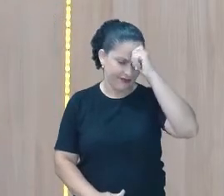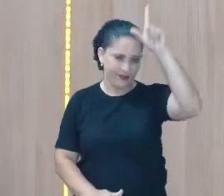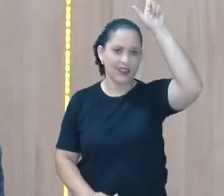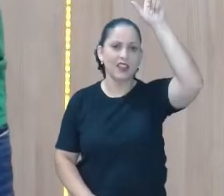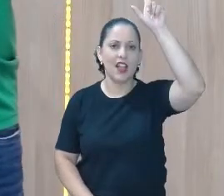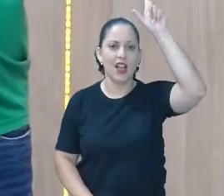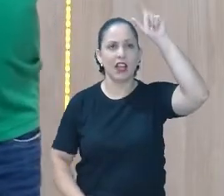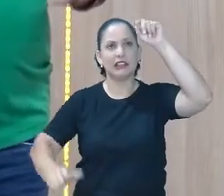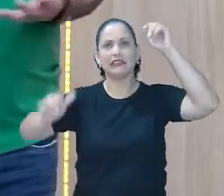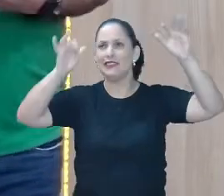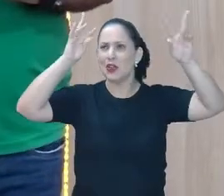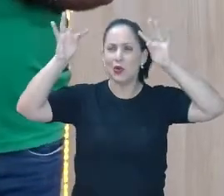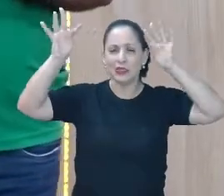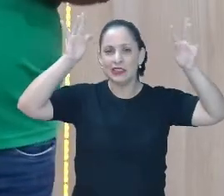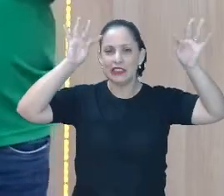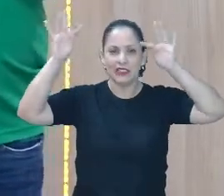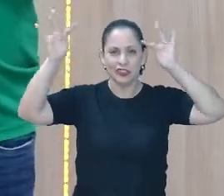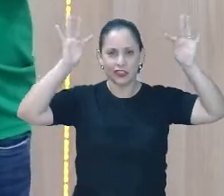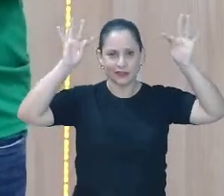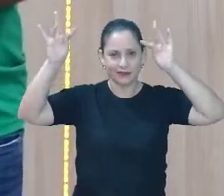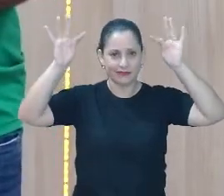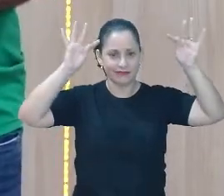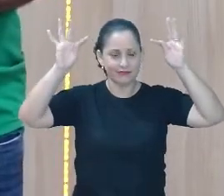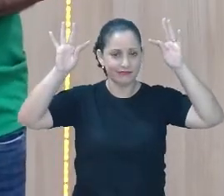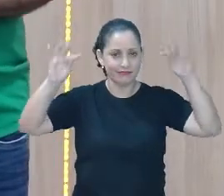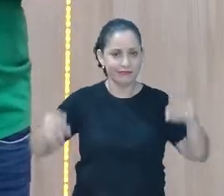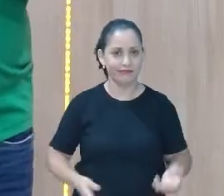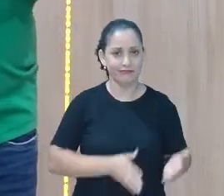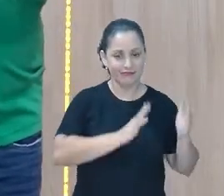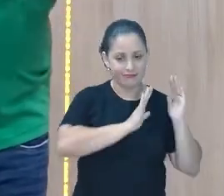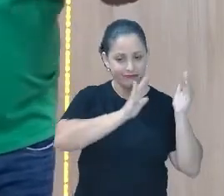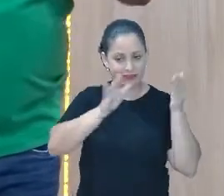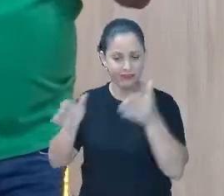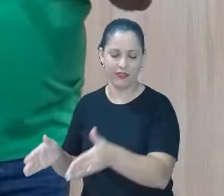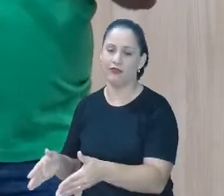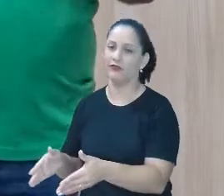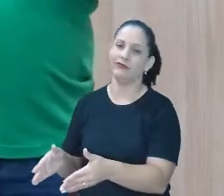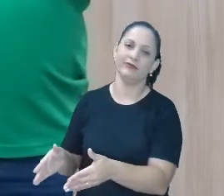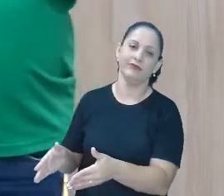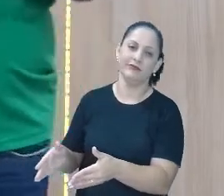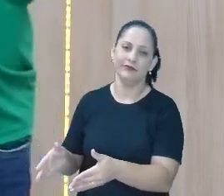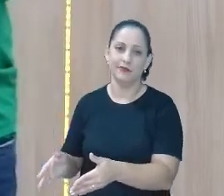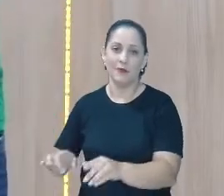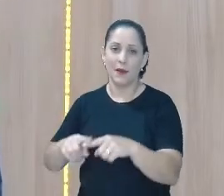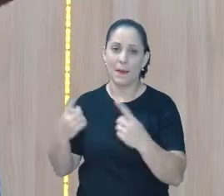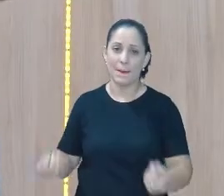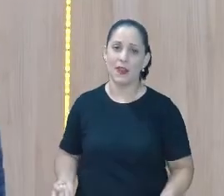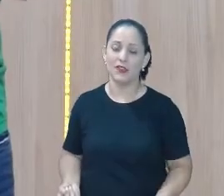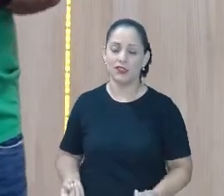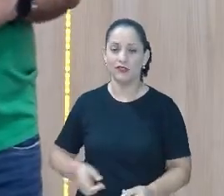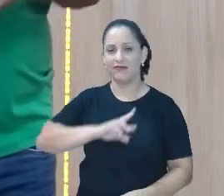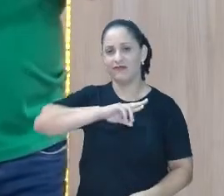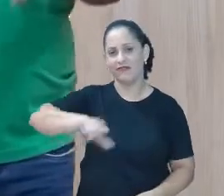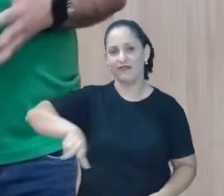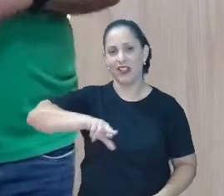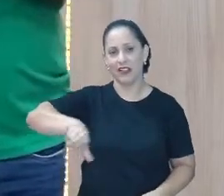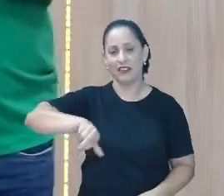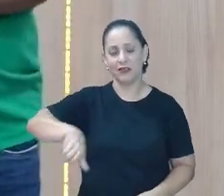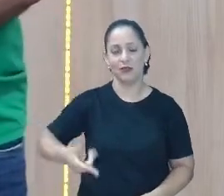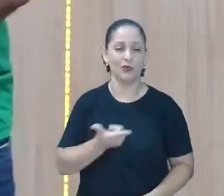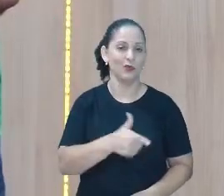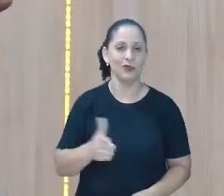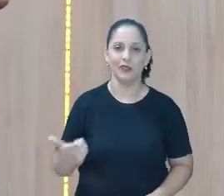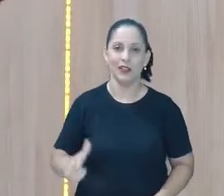especular teorias, né, a respeito daquele fato que não tenham o mínimo do rigor científico para